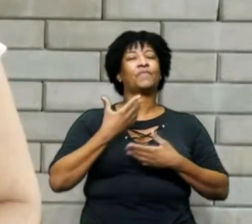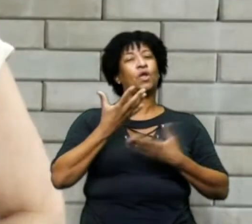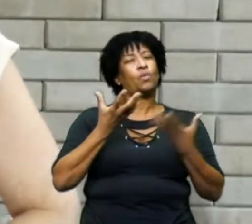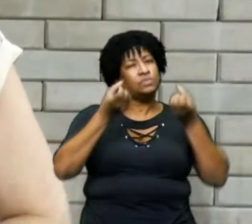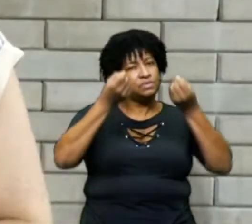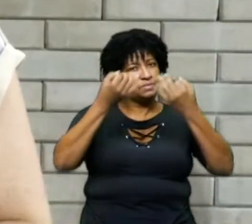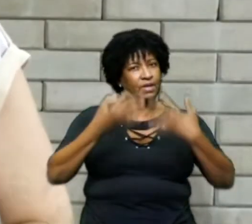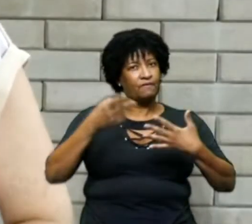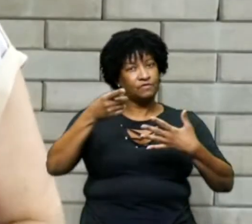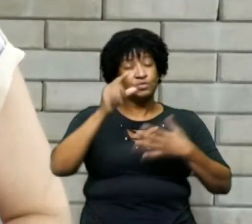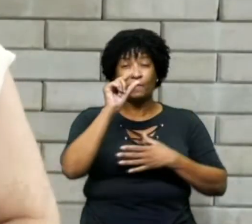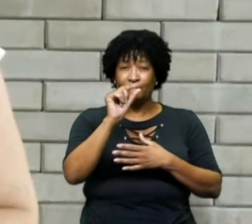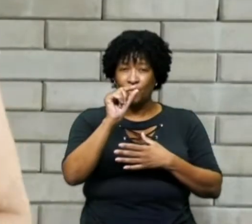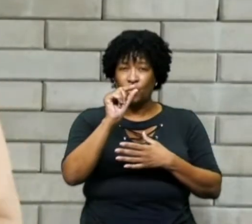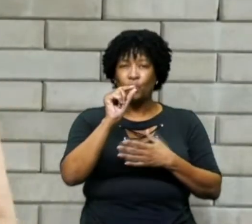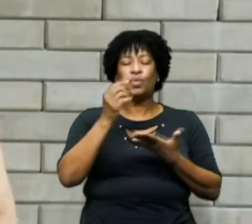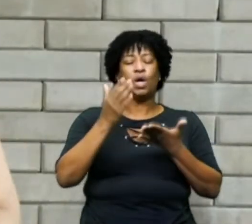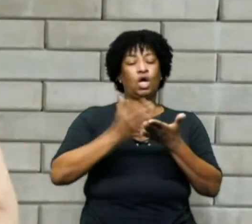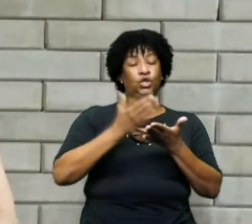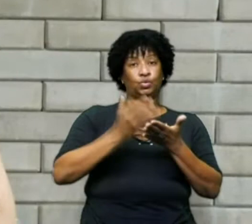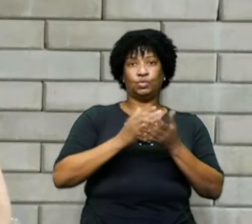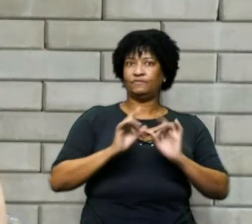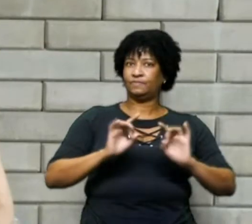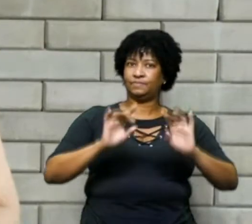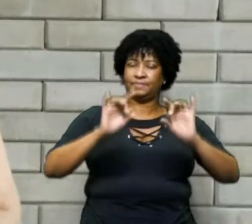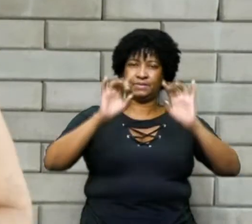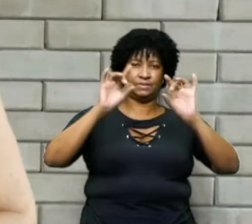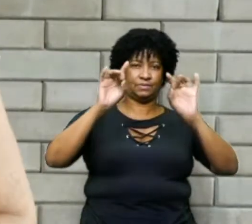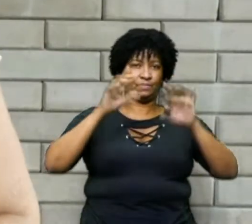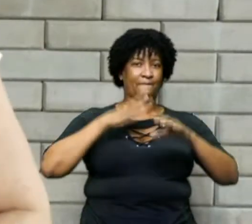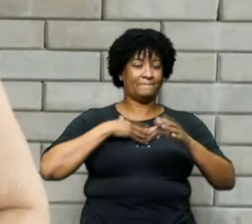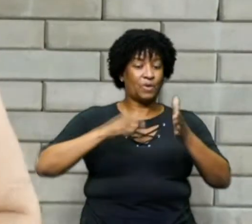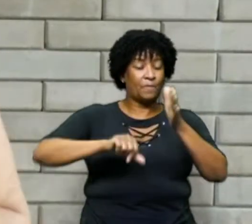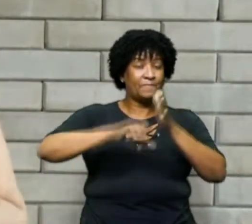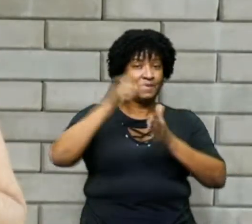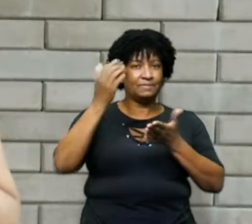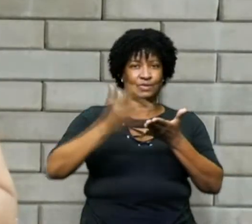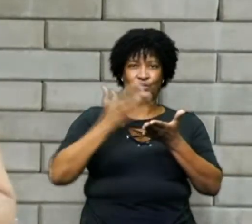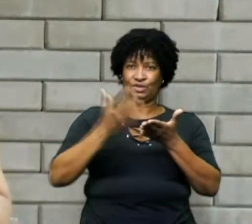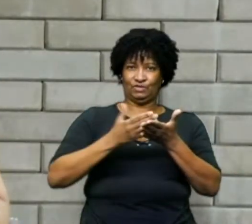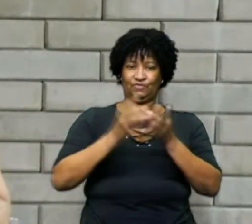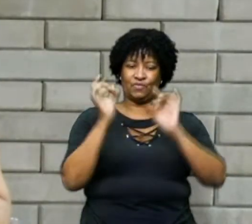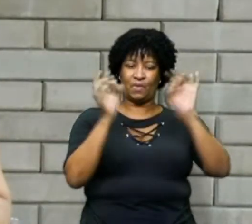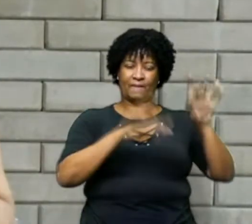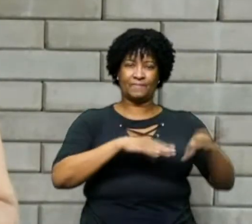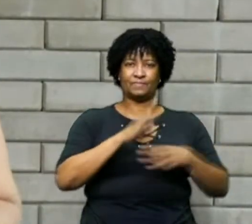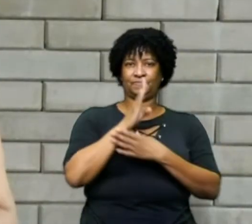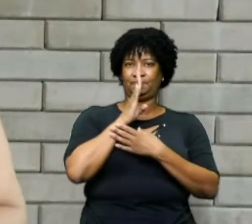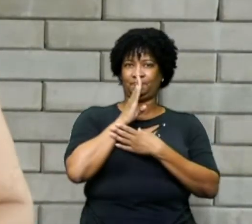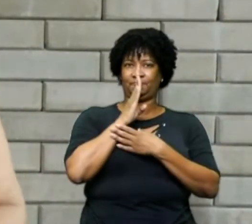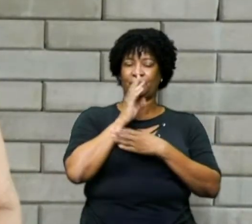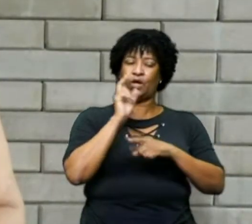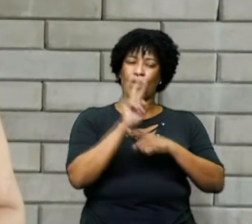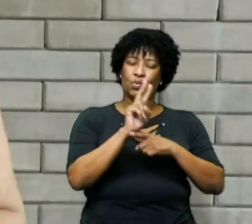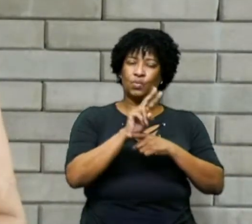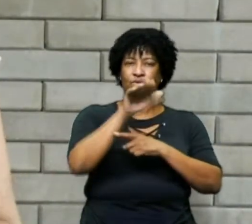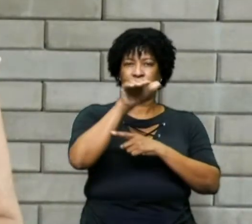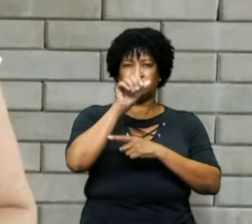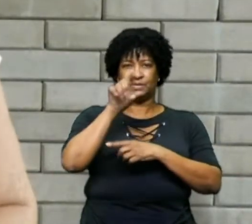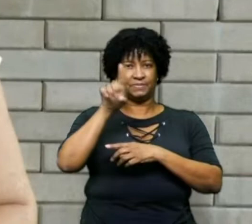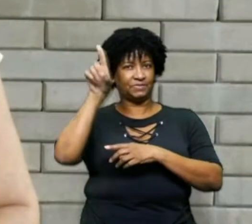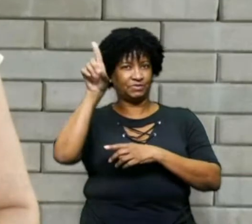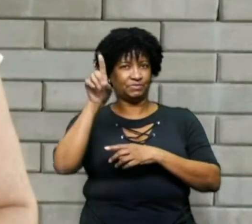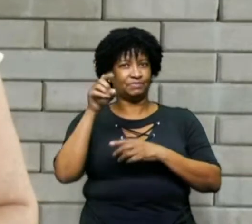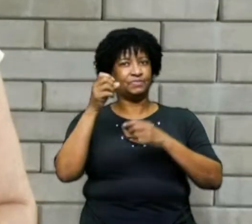Olá eu gostaria de falar com você hoje um pouco a respeito de um livro muito especial é o meu primeiro livro abandonos no